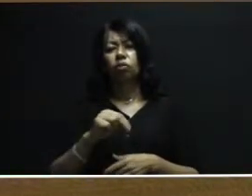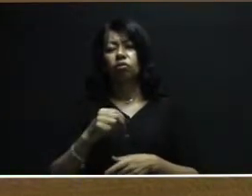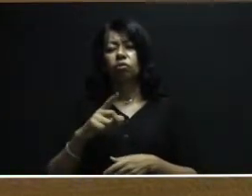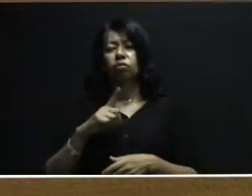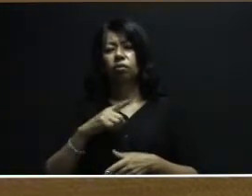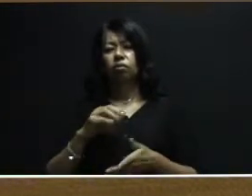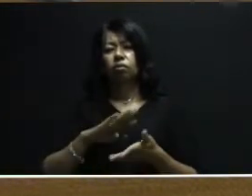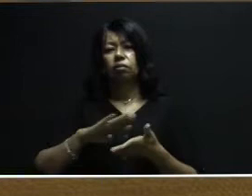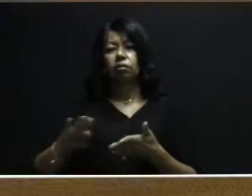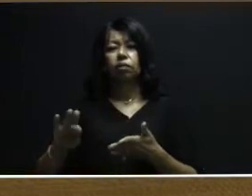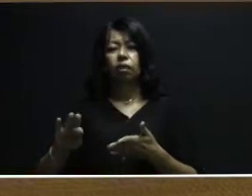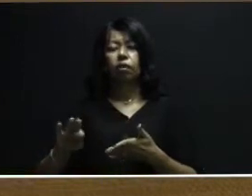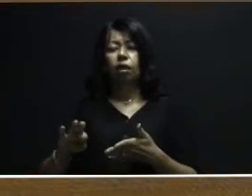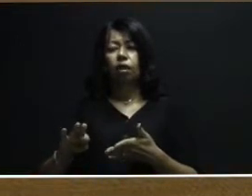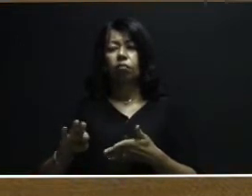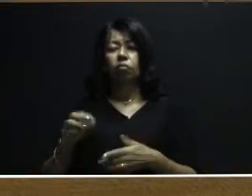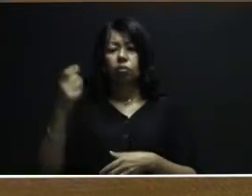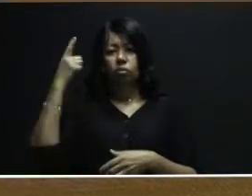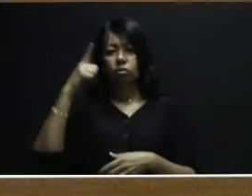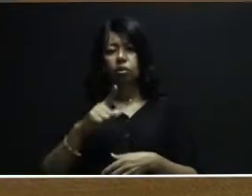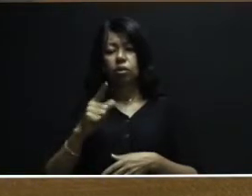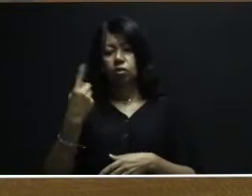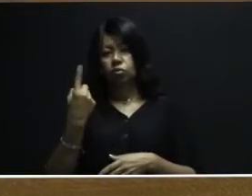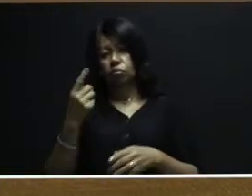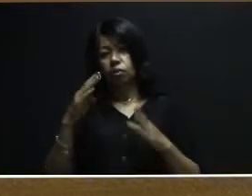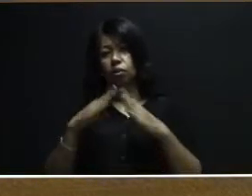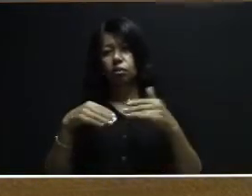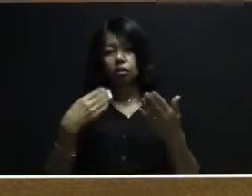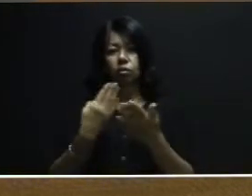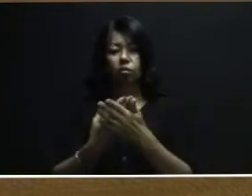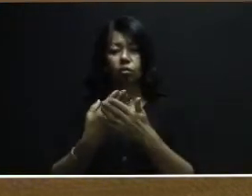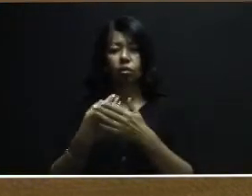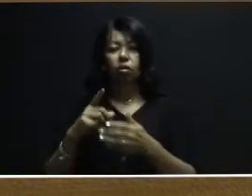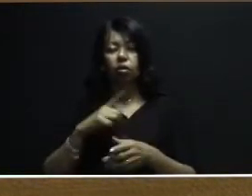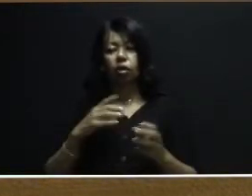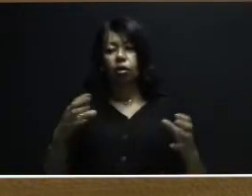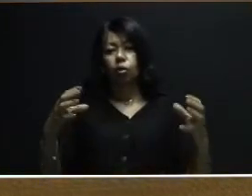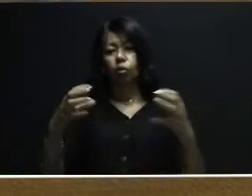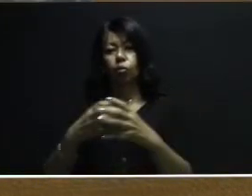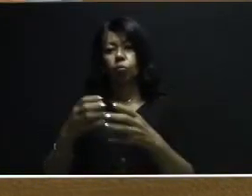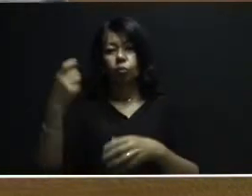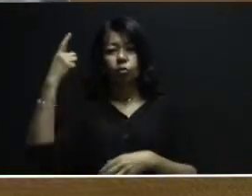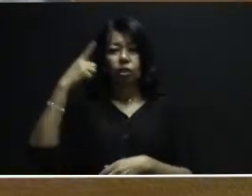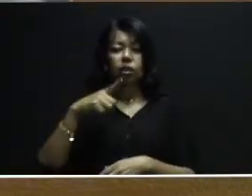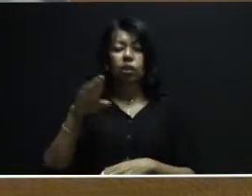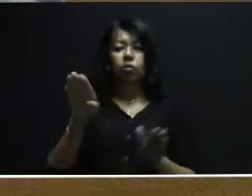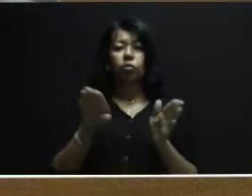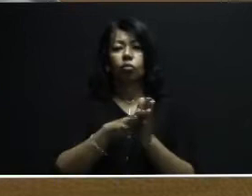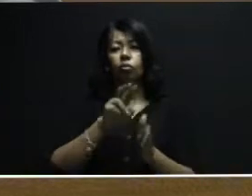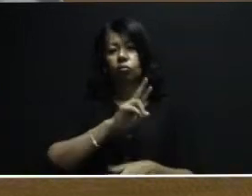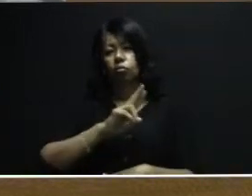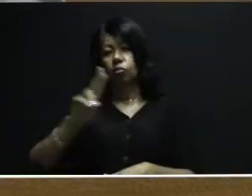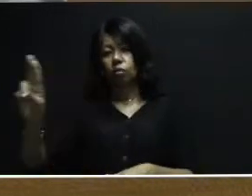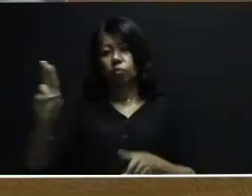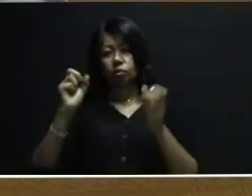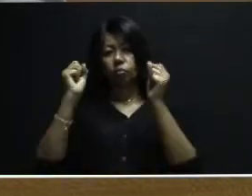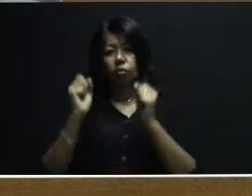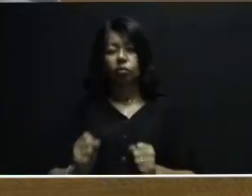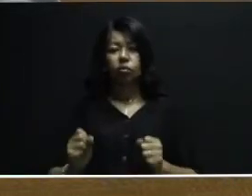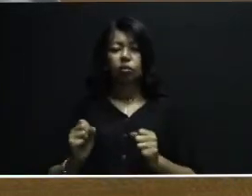eu conseguir, dentro de uma escola, formar uma equipe que conseguiu todos os títulos possíveis